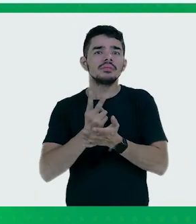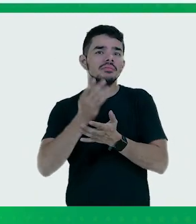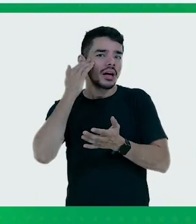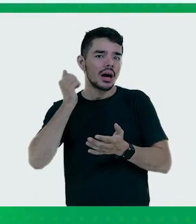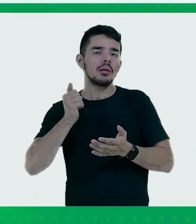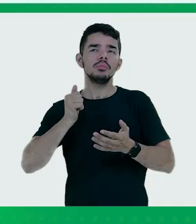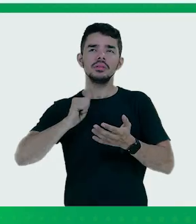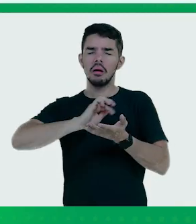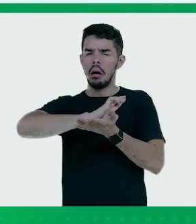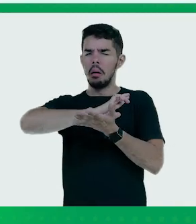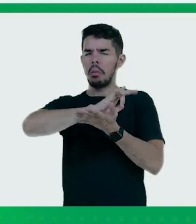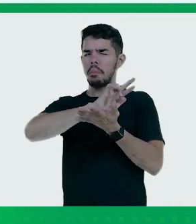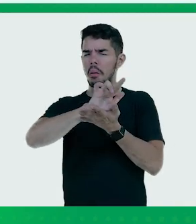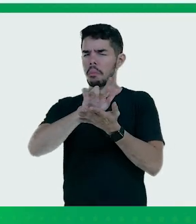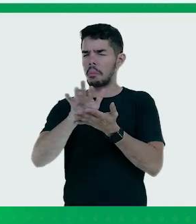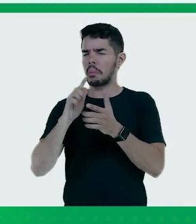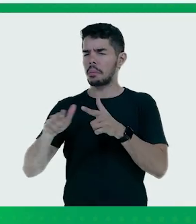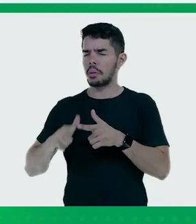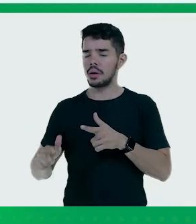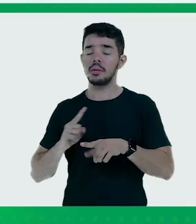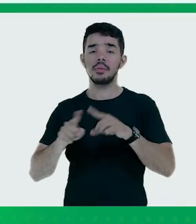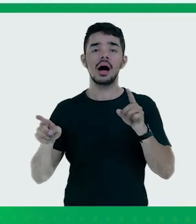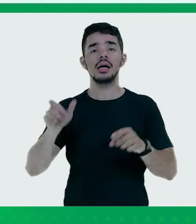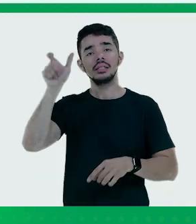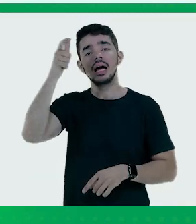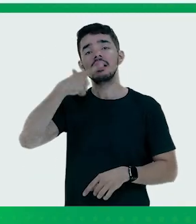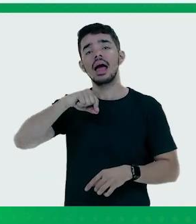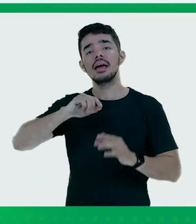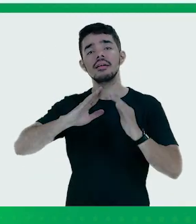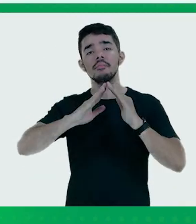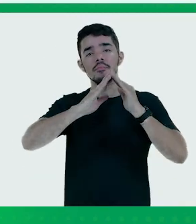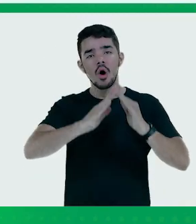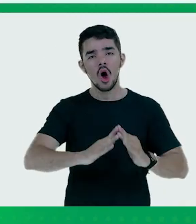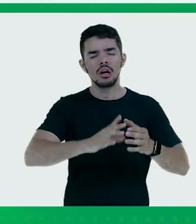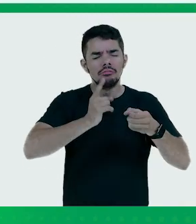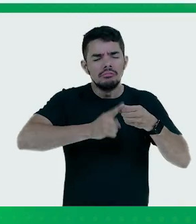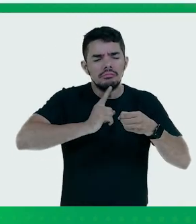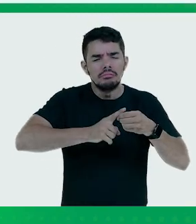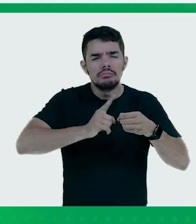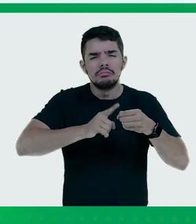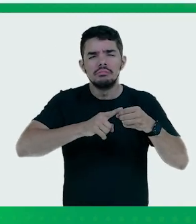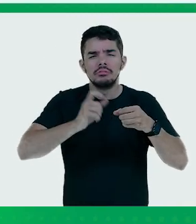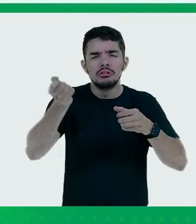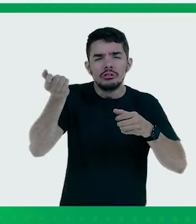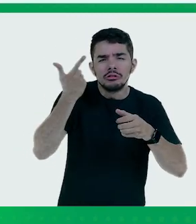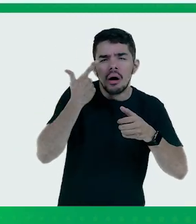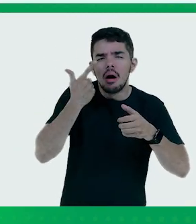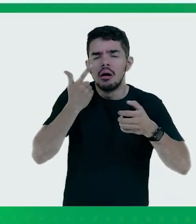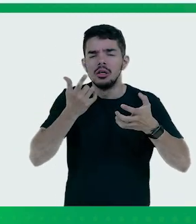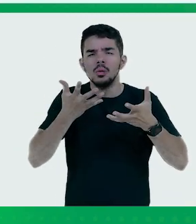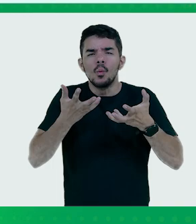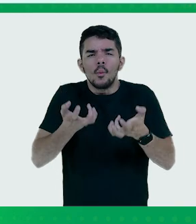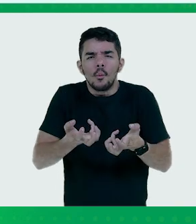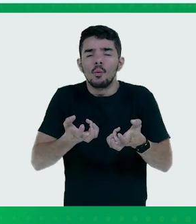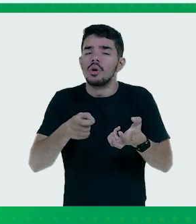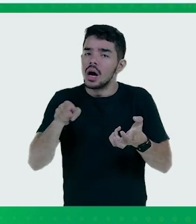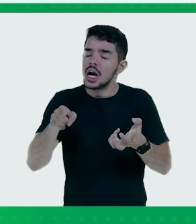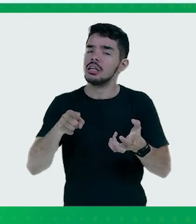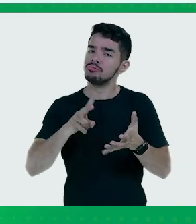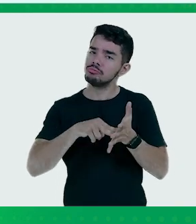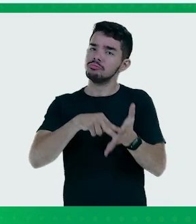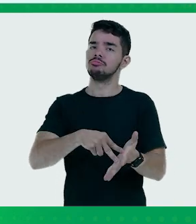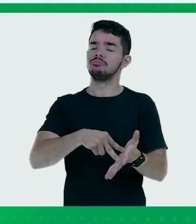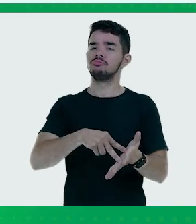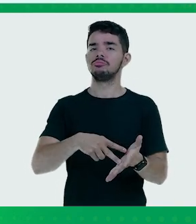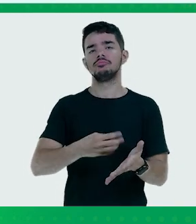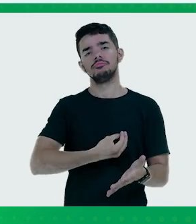o sertanejo é um forte. Mostra aí as dificuldades da vida do sertão. E aí eu pergunto